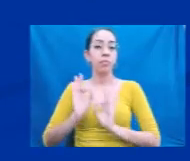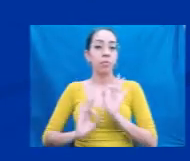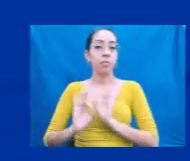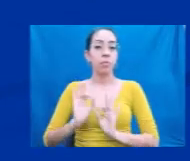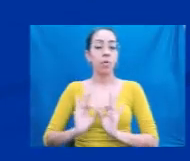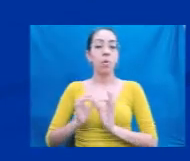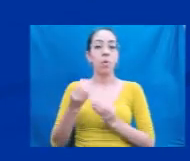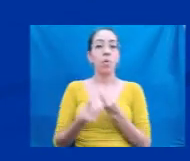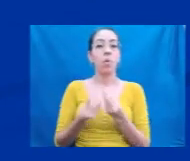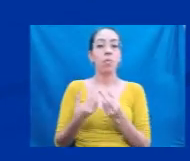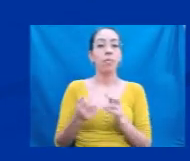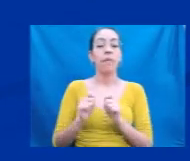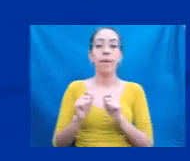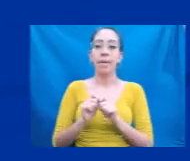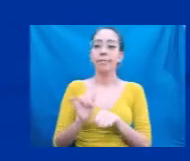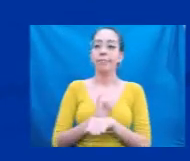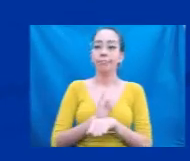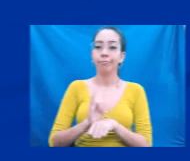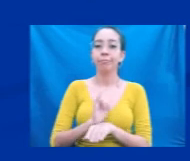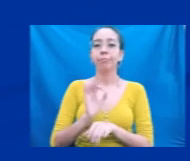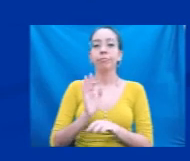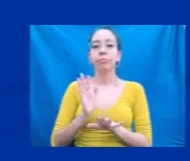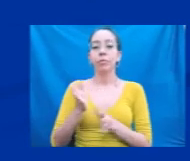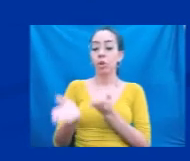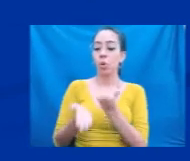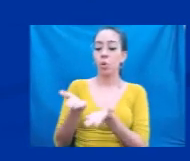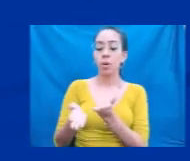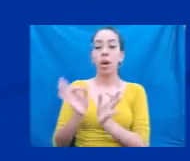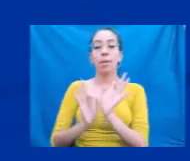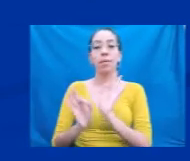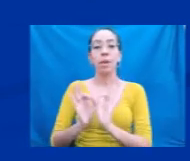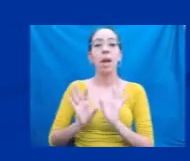sobre procedimentos administrativos para o exercício das atividades aí